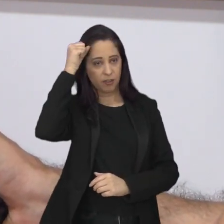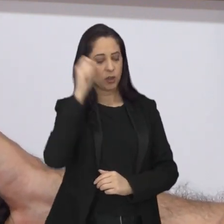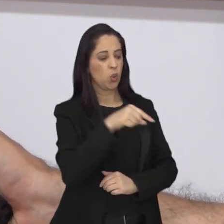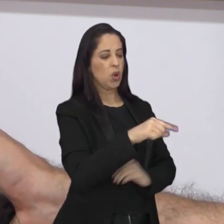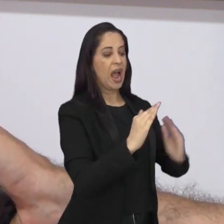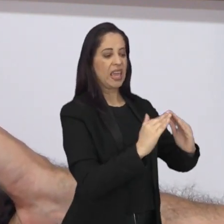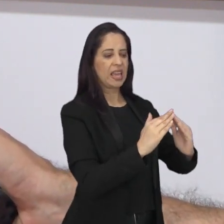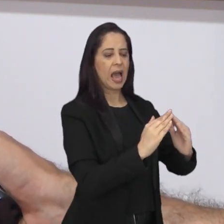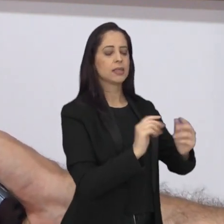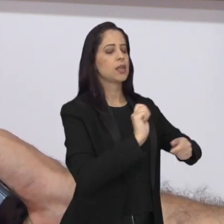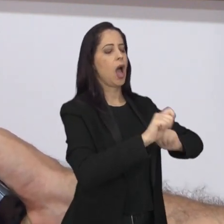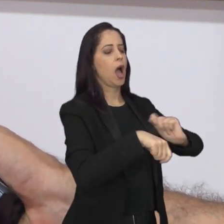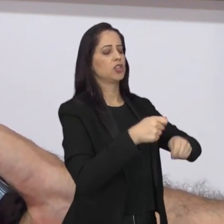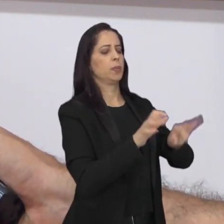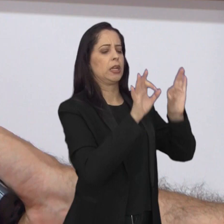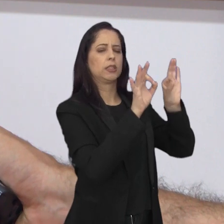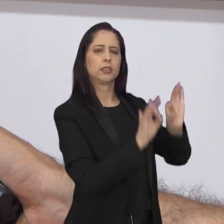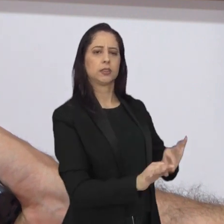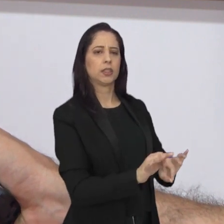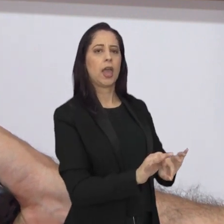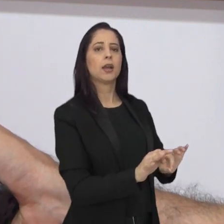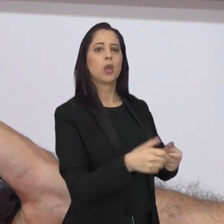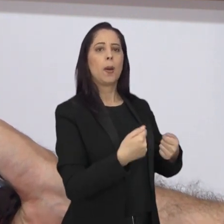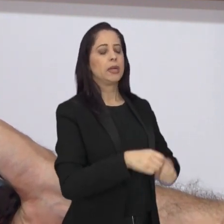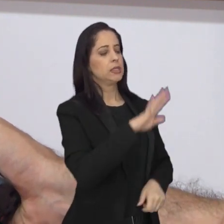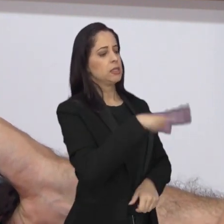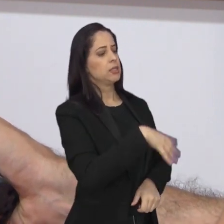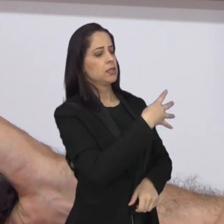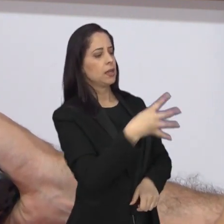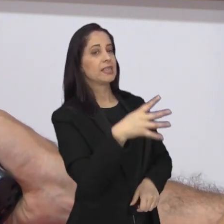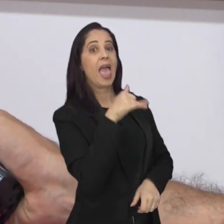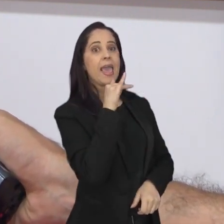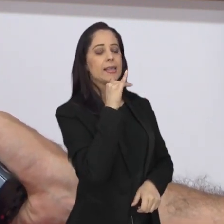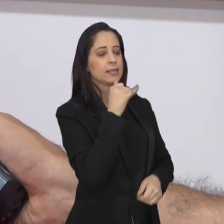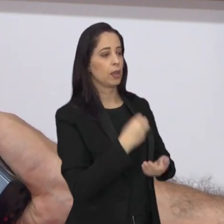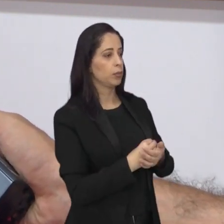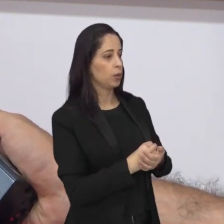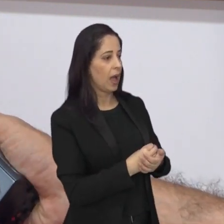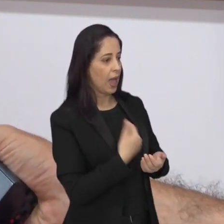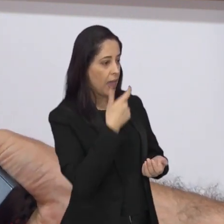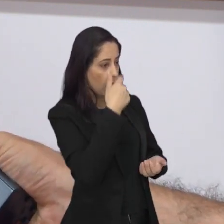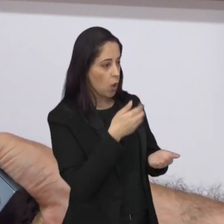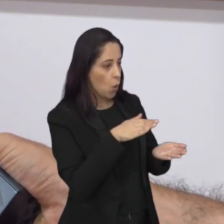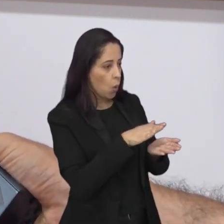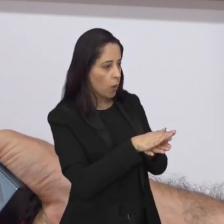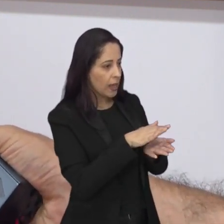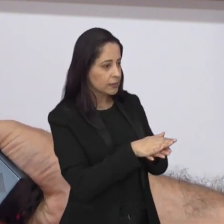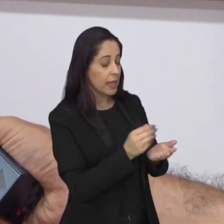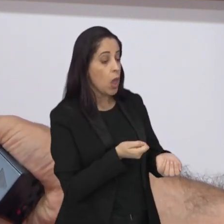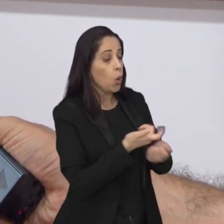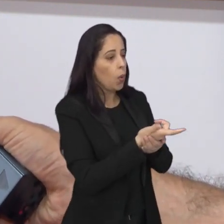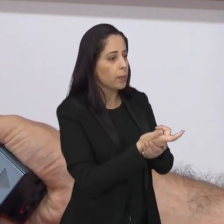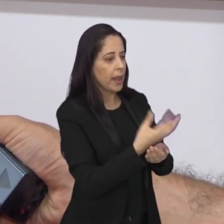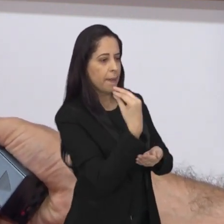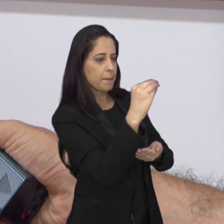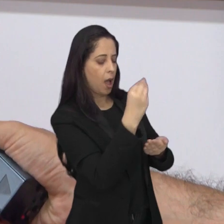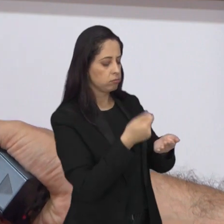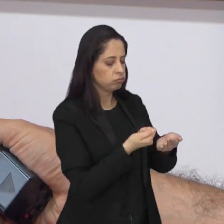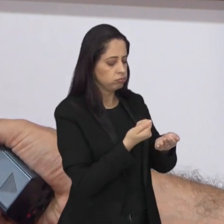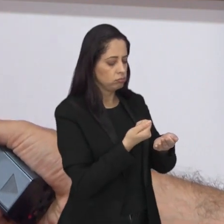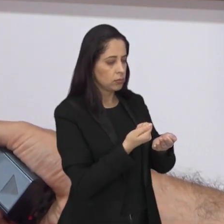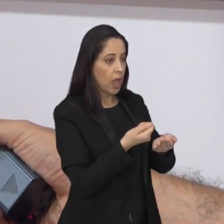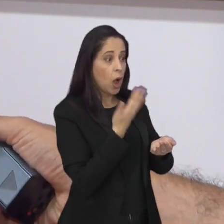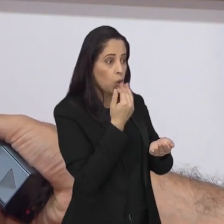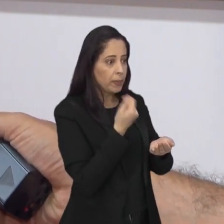tem uma boa administração, o mínimo que a gente tem que ter é uma planilha. É uma planilha de gastos para você saber o quanto você gastou com lazer,